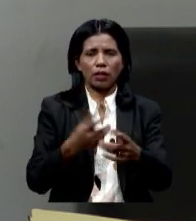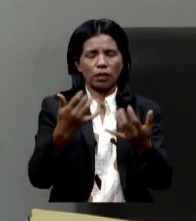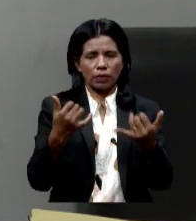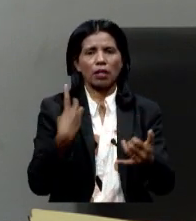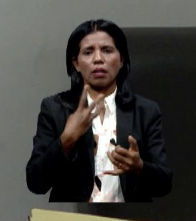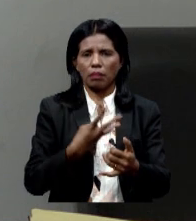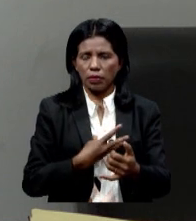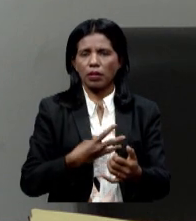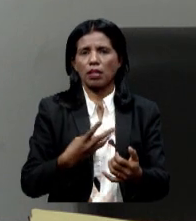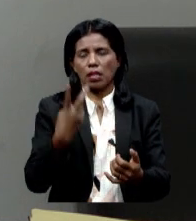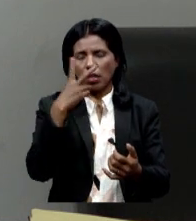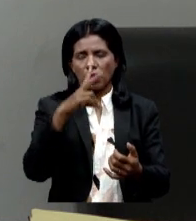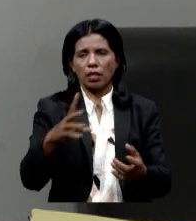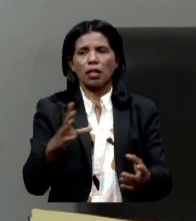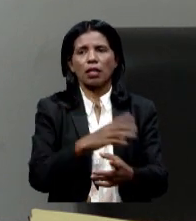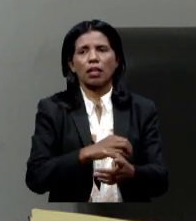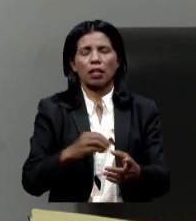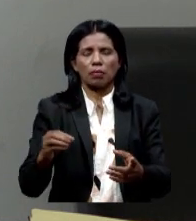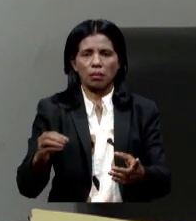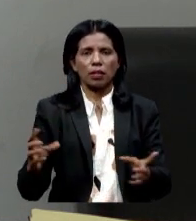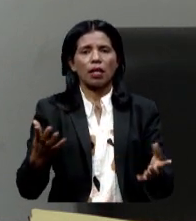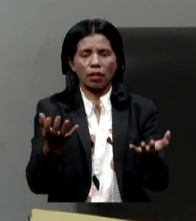animos marka na audiencia ho